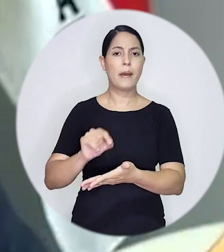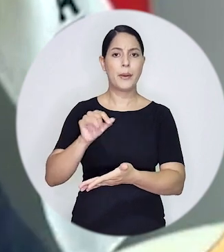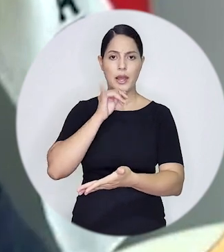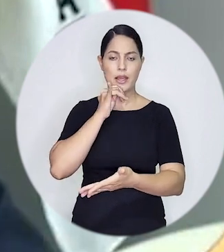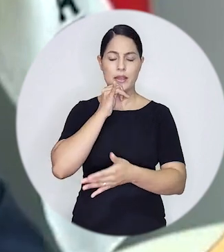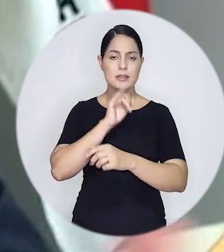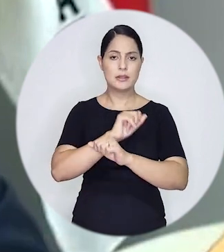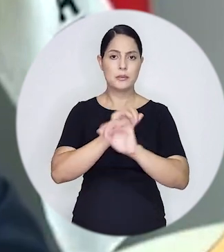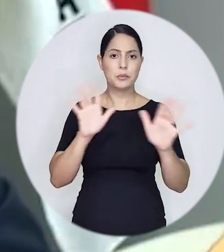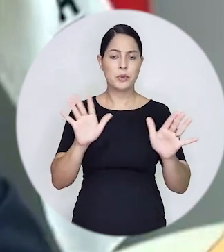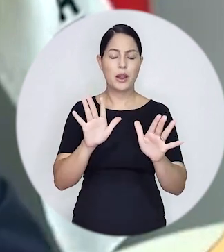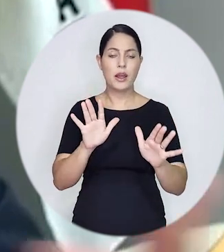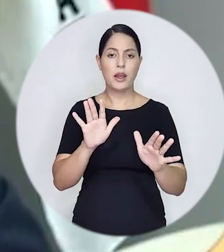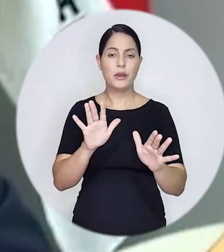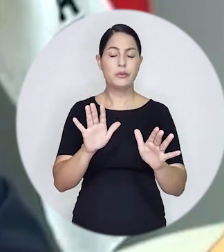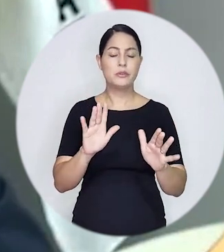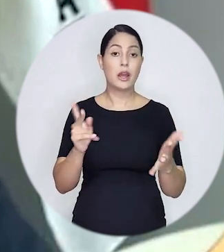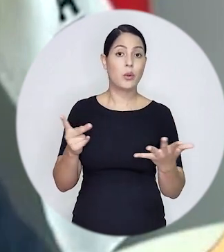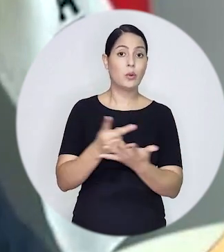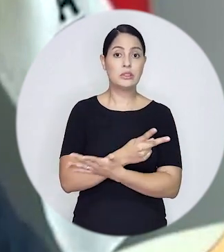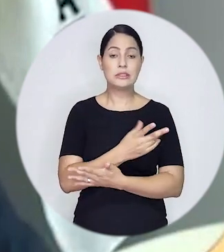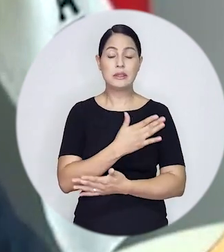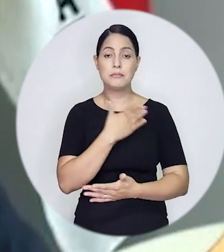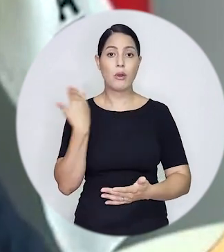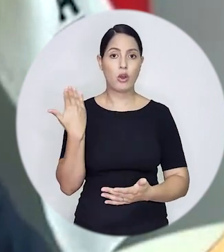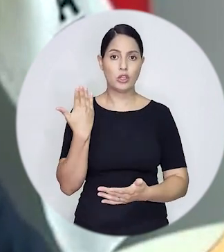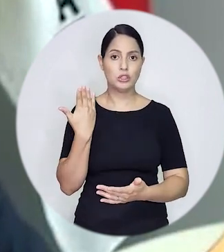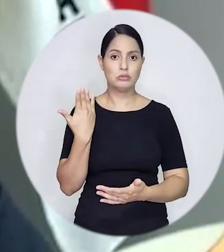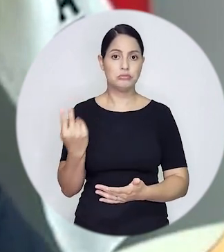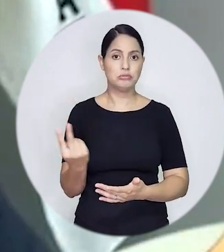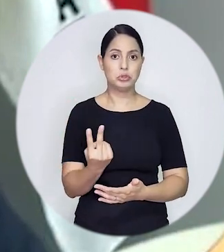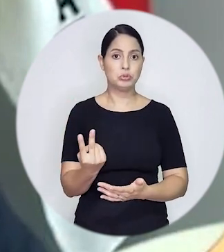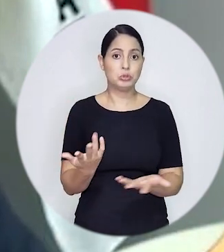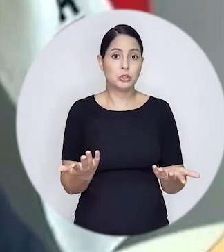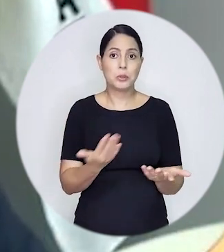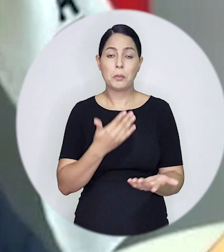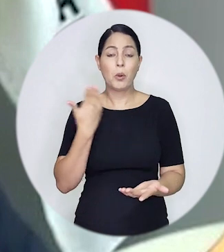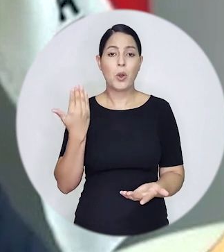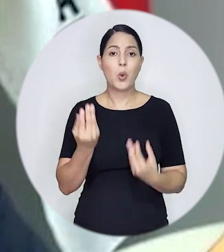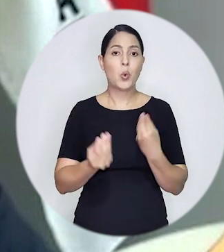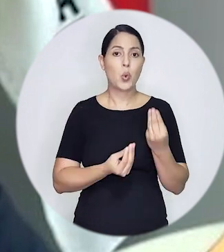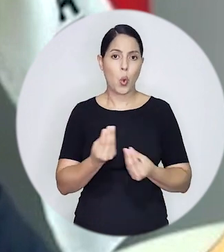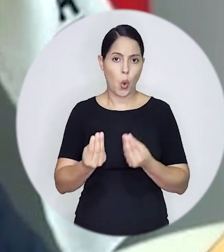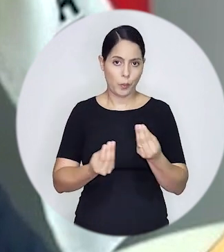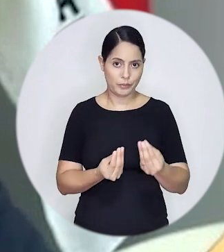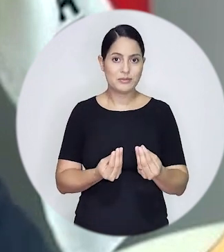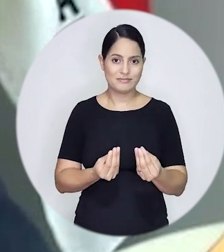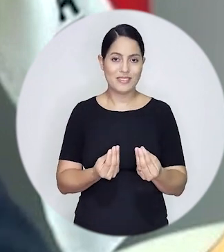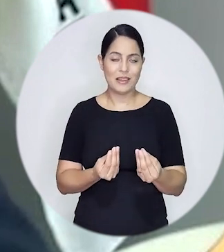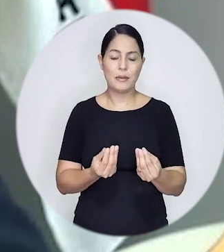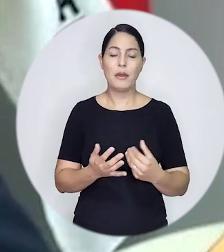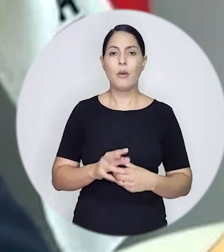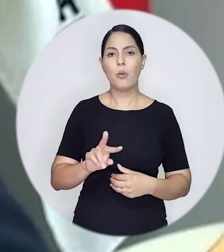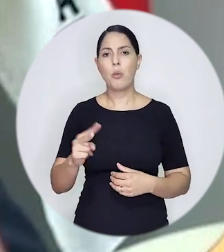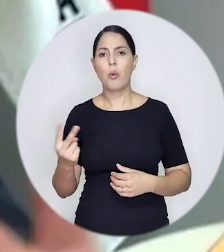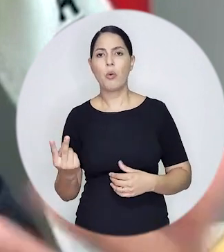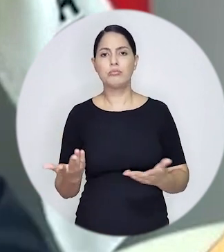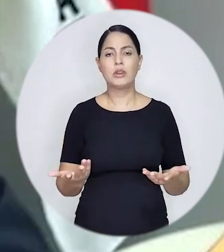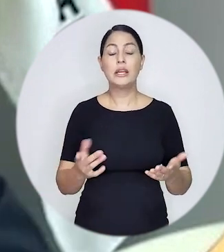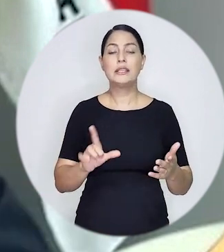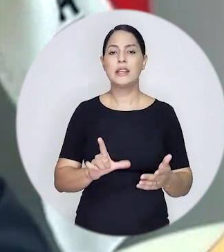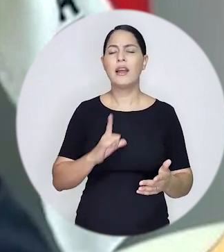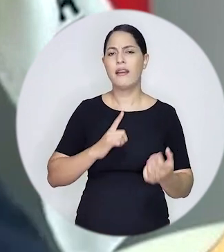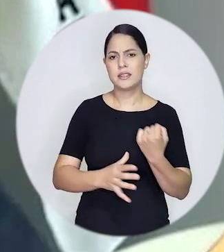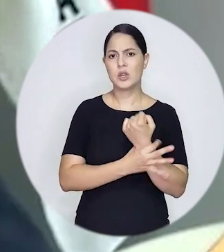a mais conhecida seja, por exemplo, no caso de uma partilha de bens na hipótese de falecimento de um dos companheiros. Então, hoje